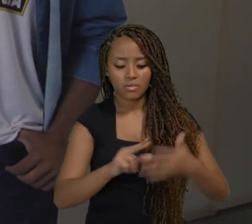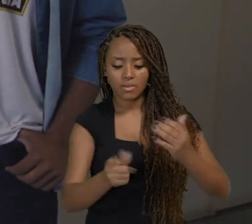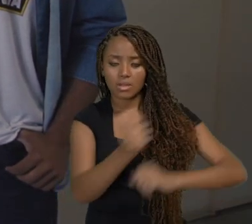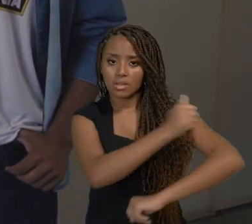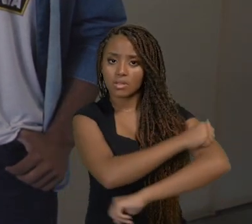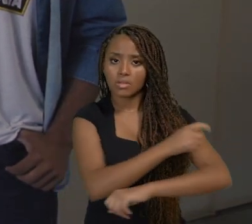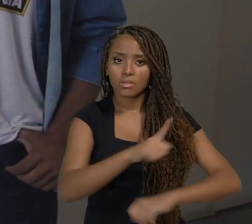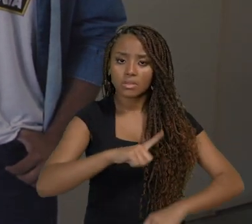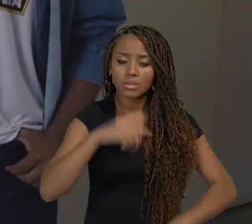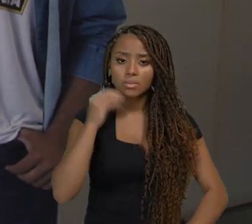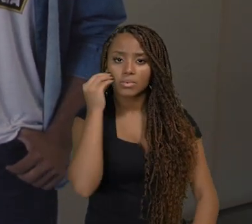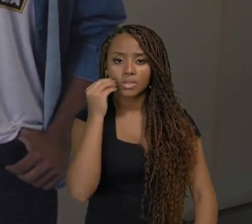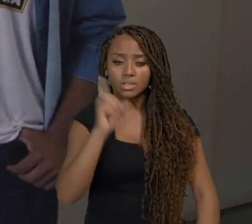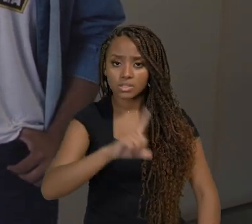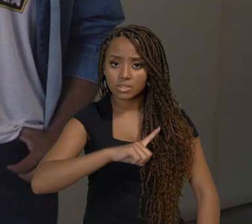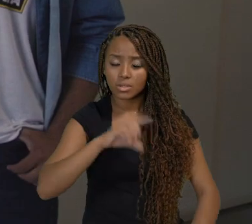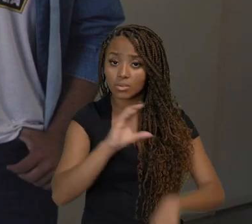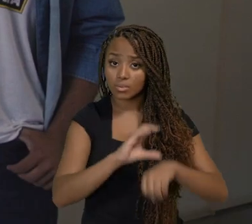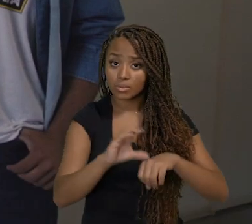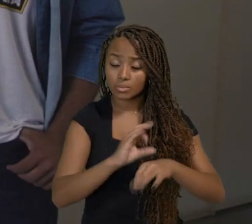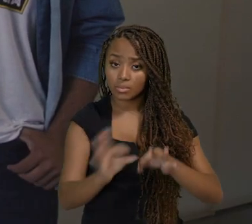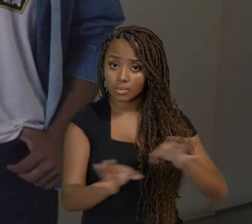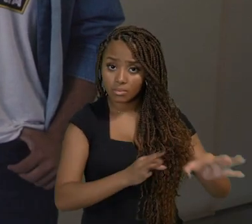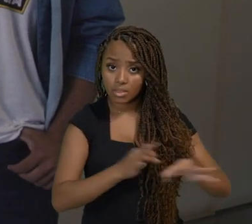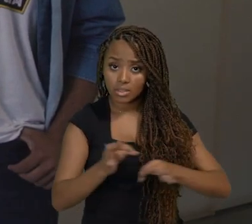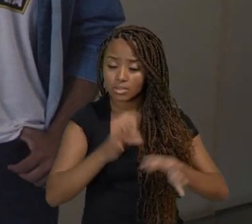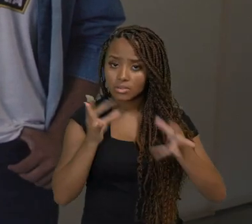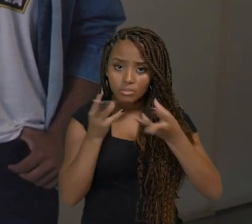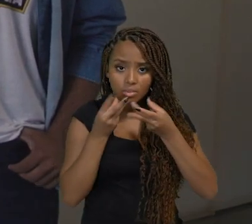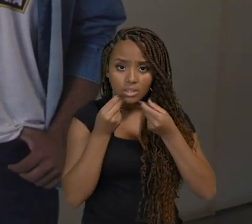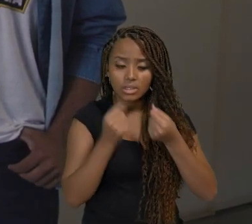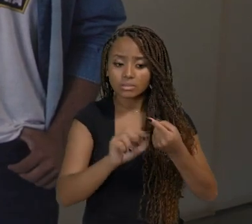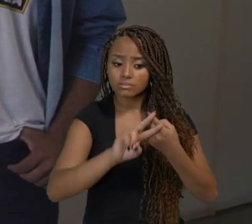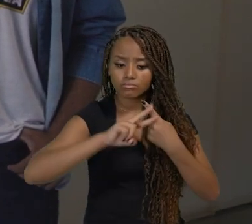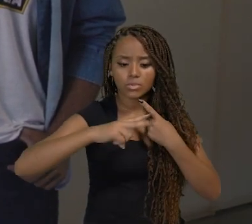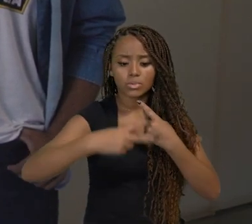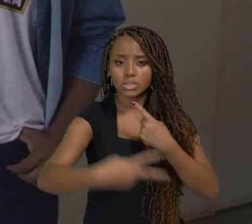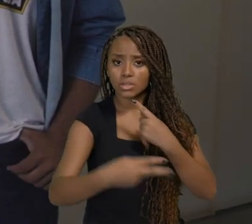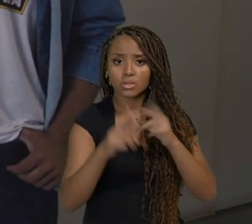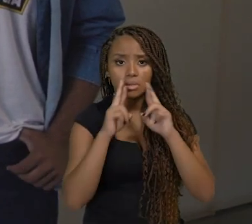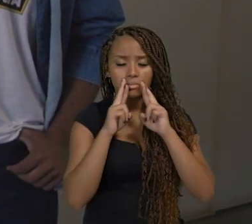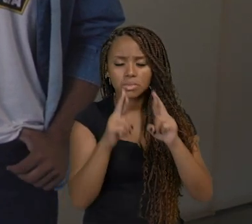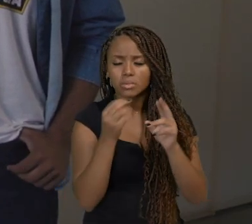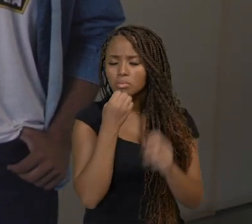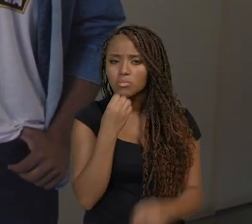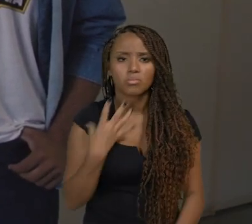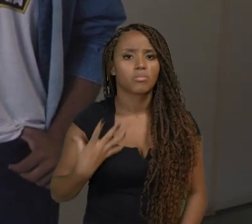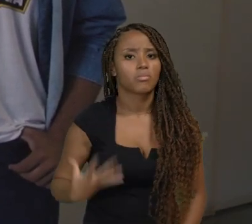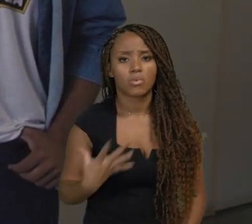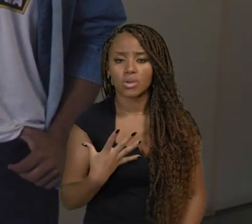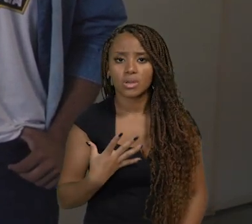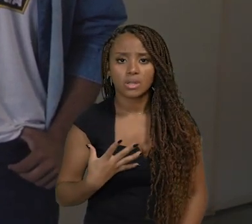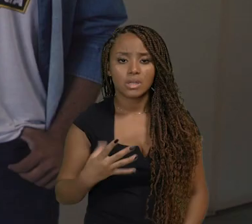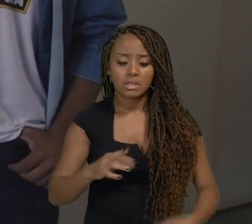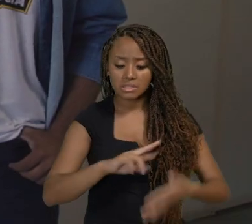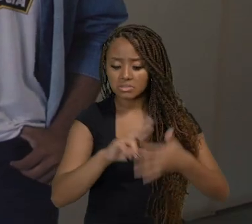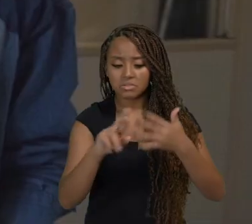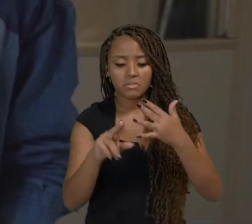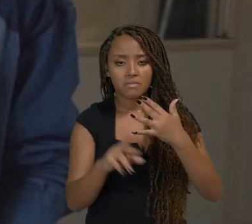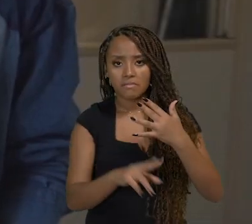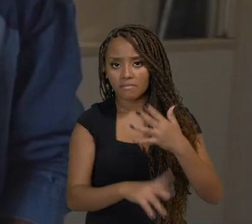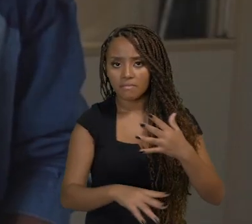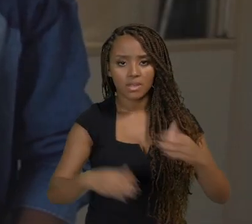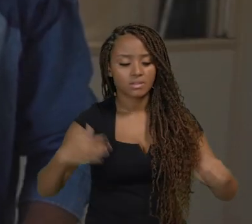curso preparatório de qualidade e isso está refletindo nos resultados. Temos ótimos resultados, muitas